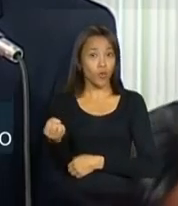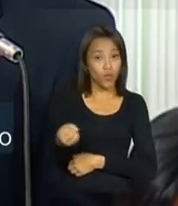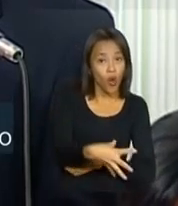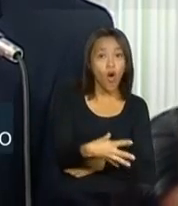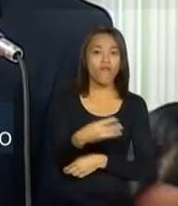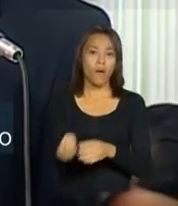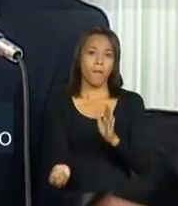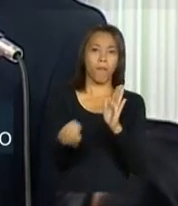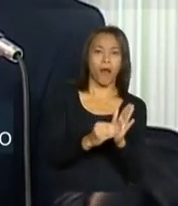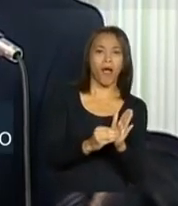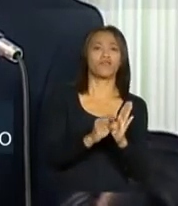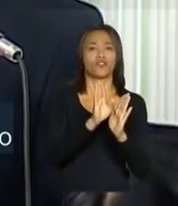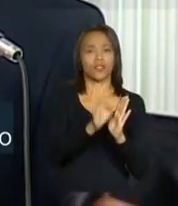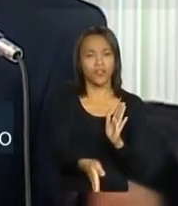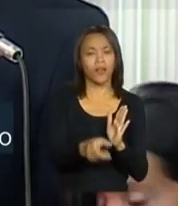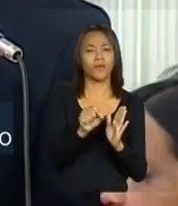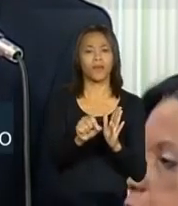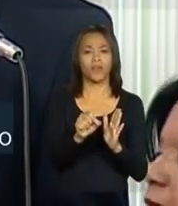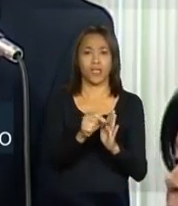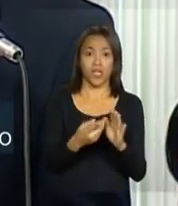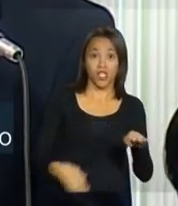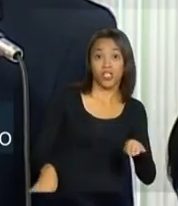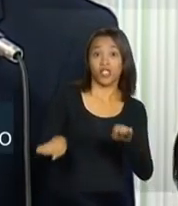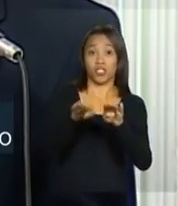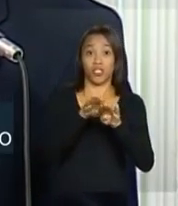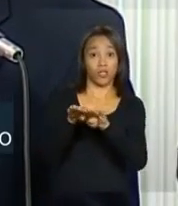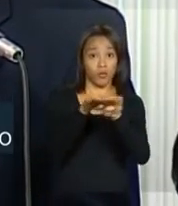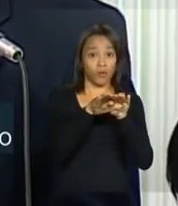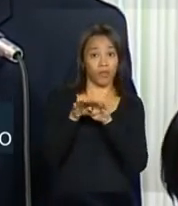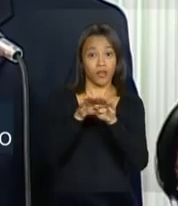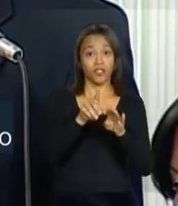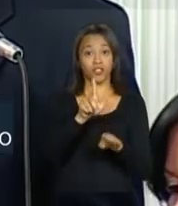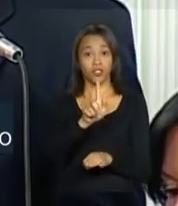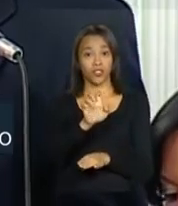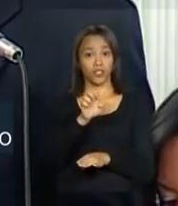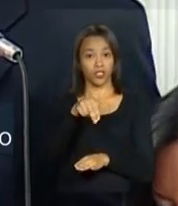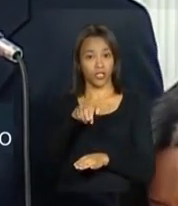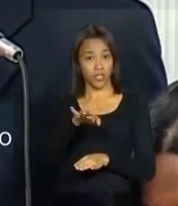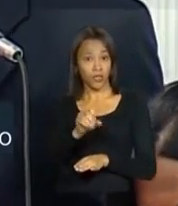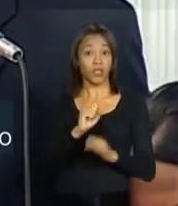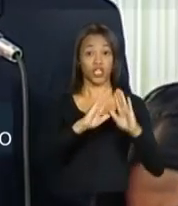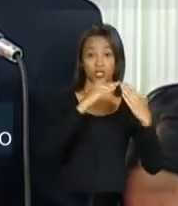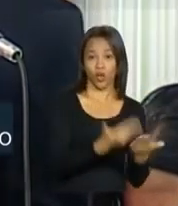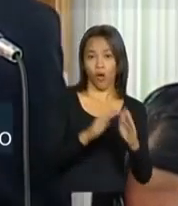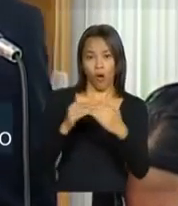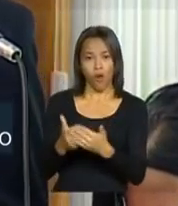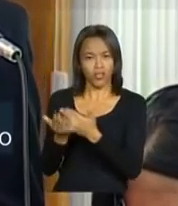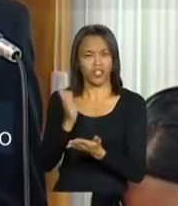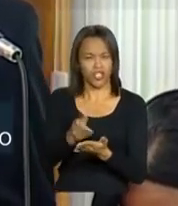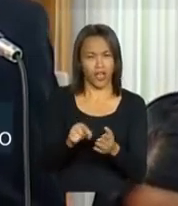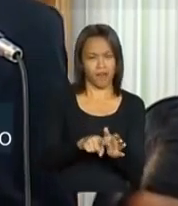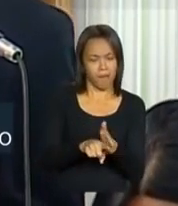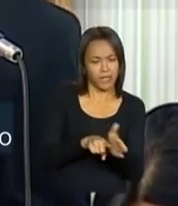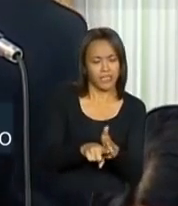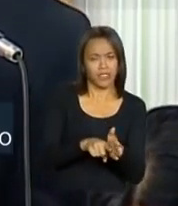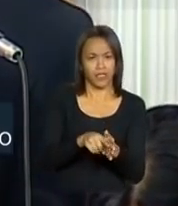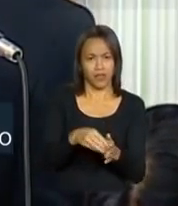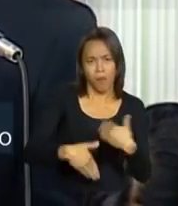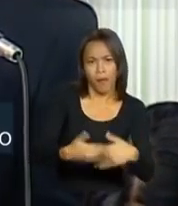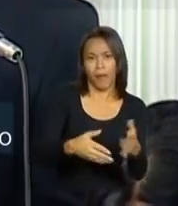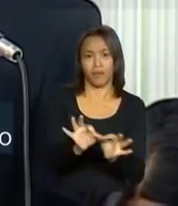foi criada, a Escola Promotora da Igualdade de Gênero, que premia escolas que estejam desenvolvendo projetos e ações